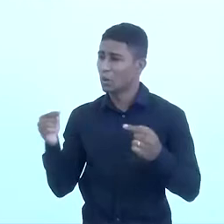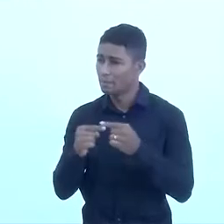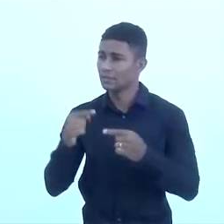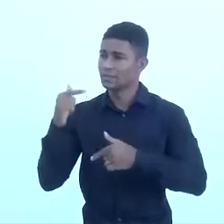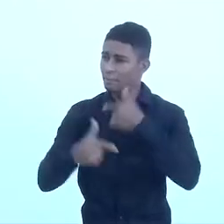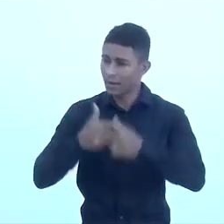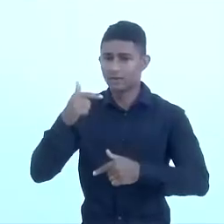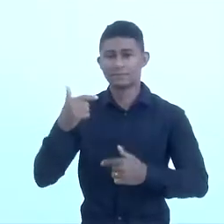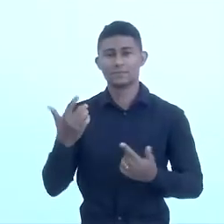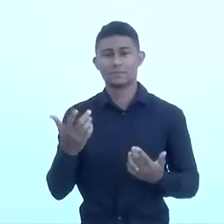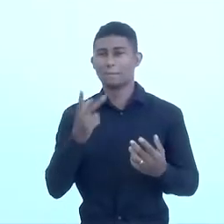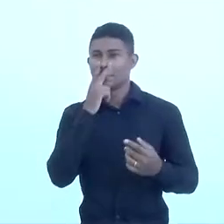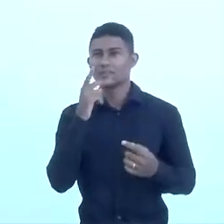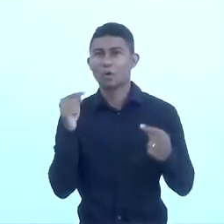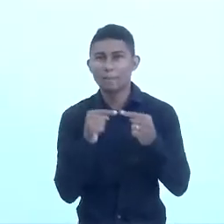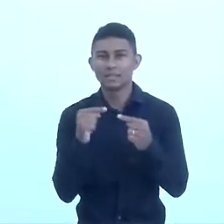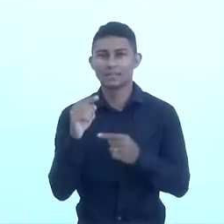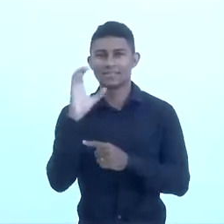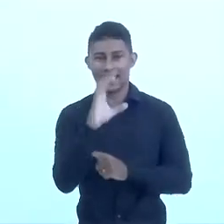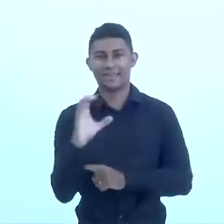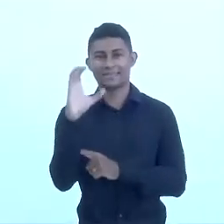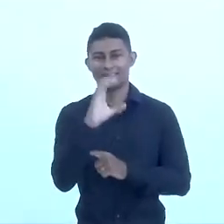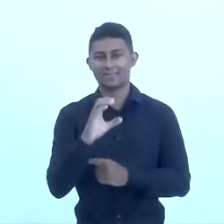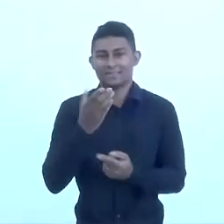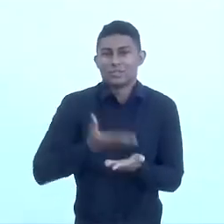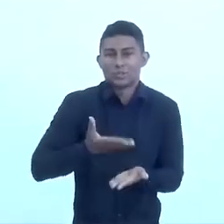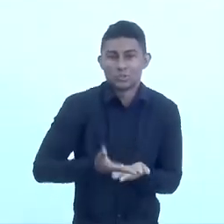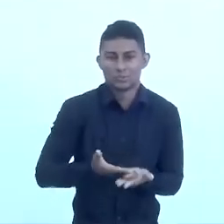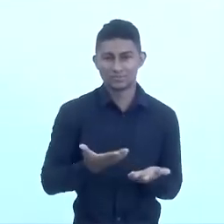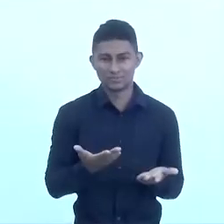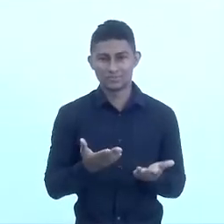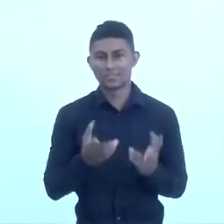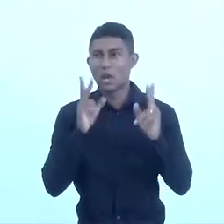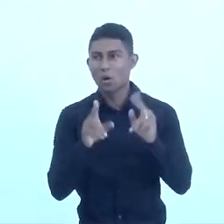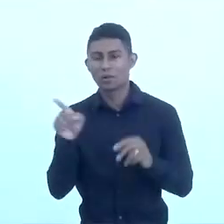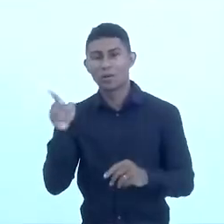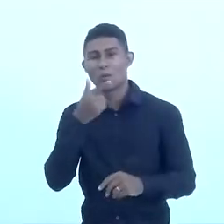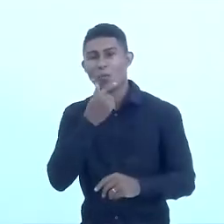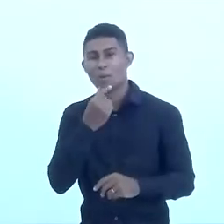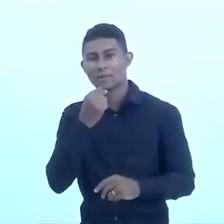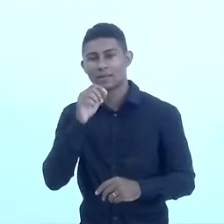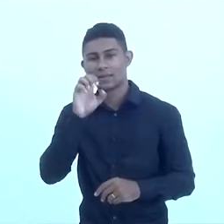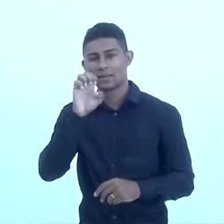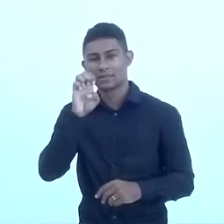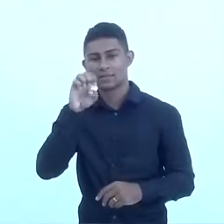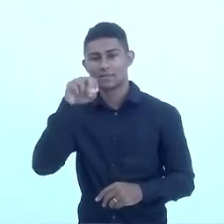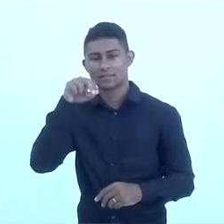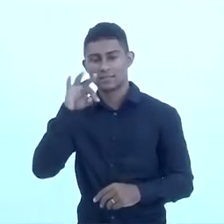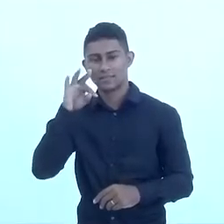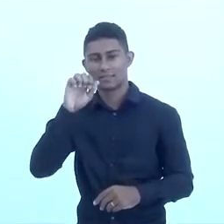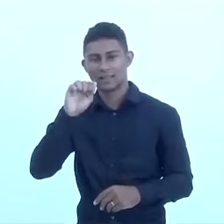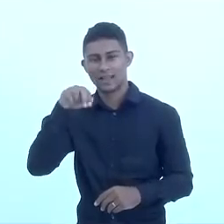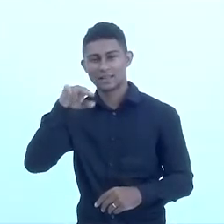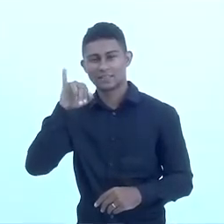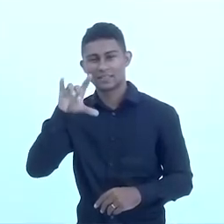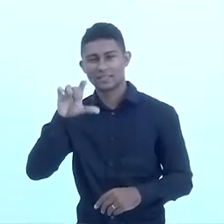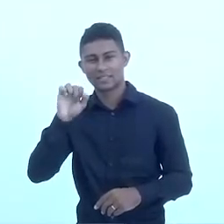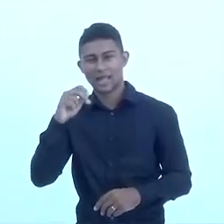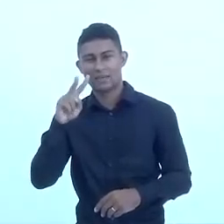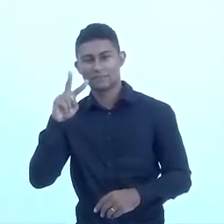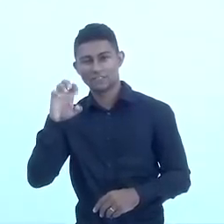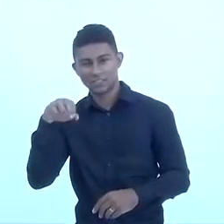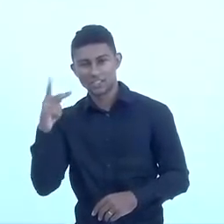profissão, ciência. Existe uma ciência nisso. É isso que o Stanislavski mostrou, que não era só